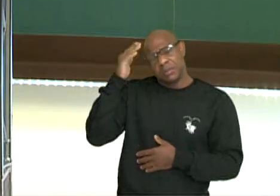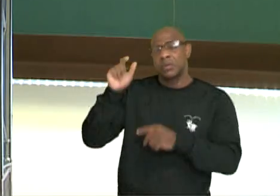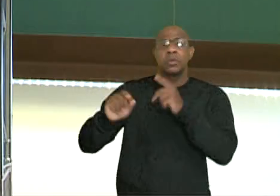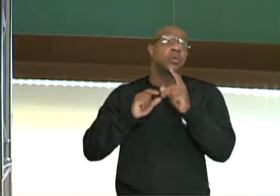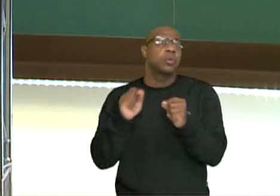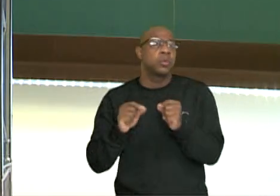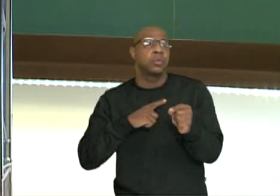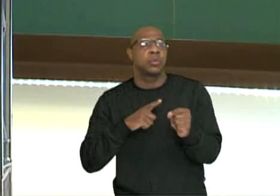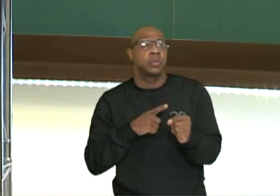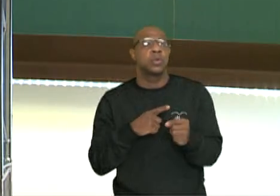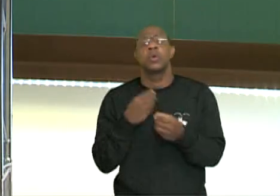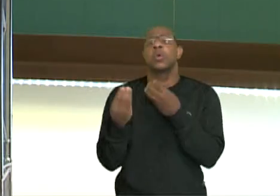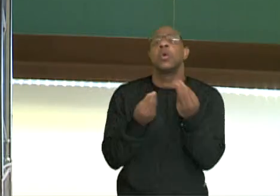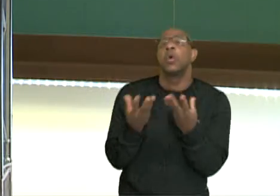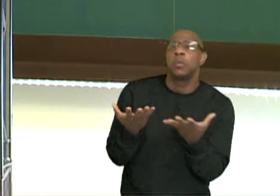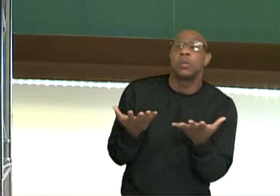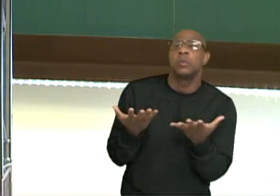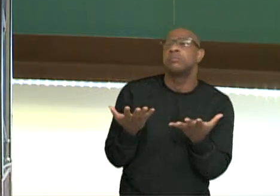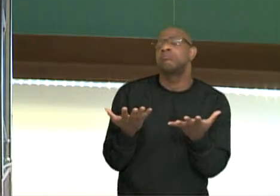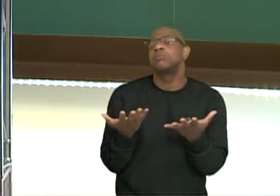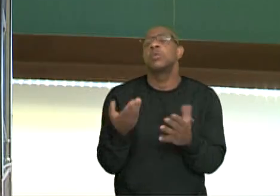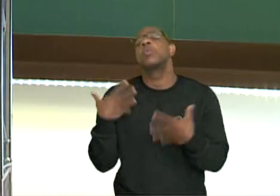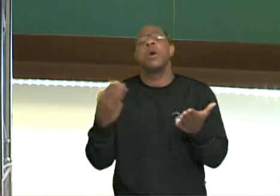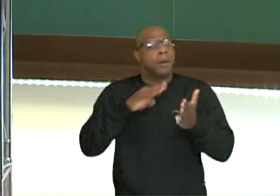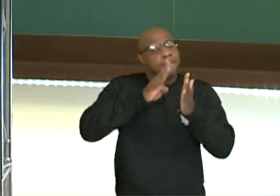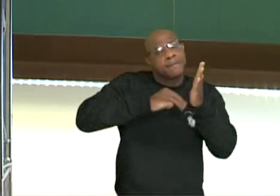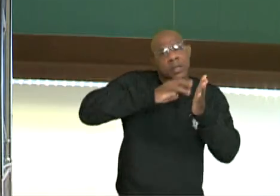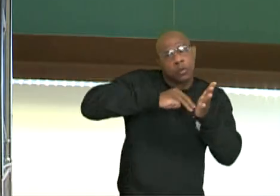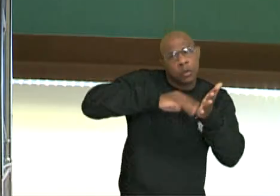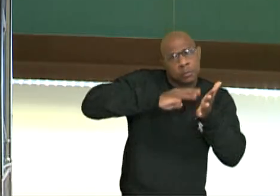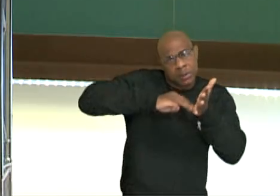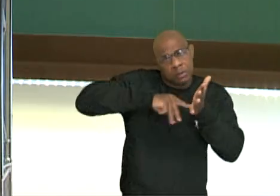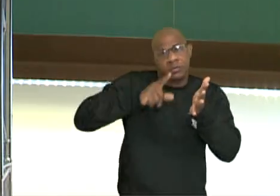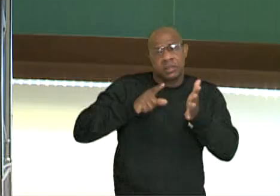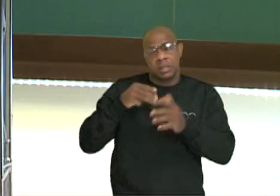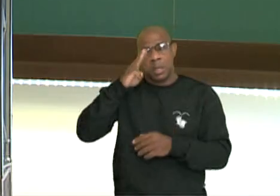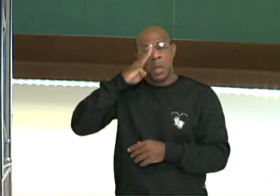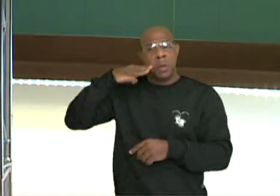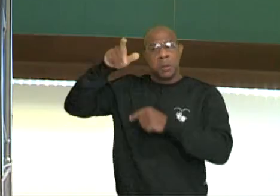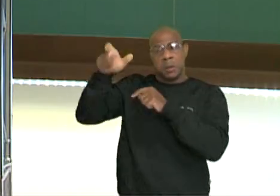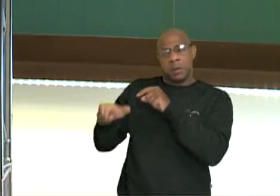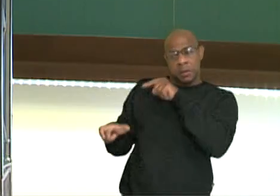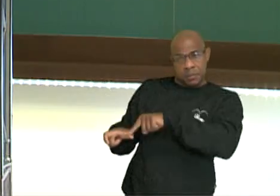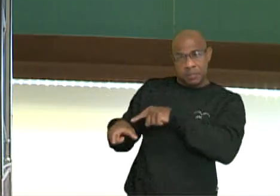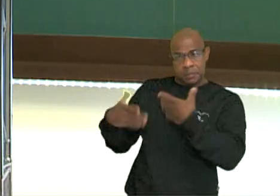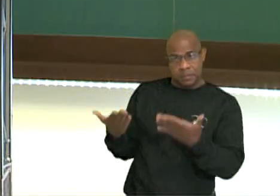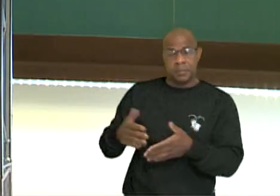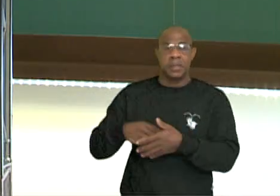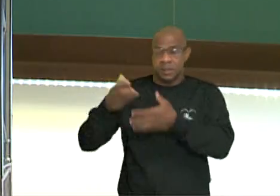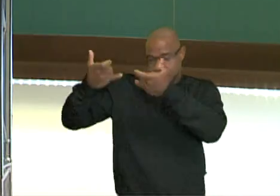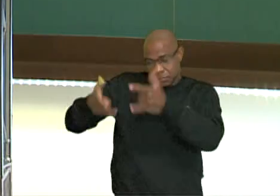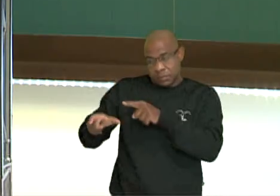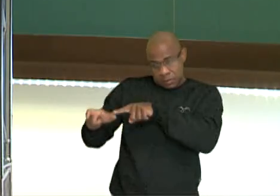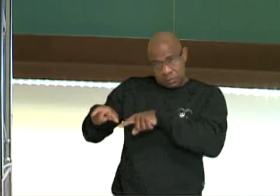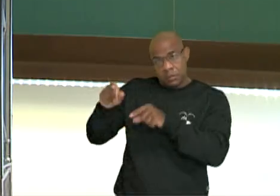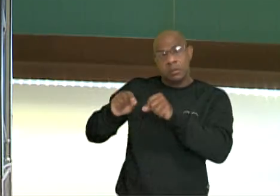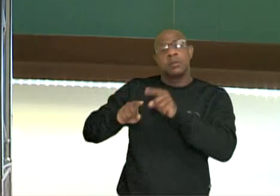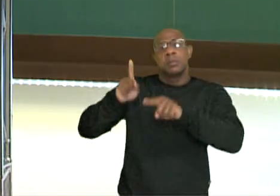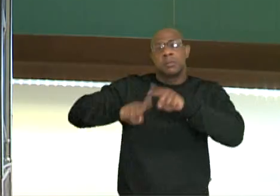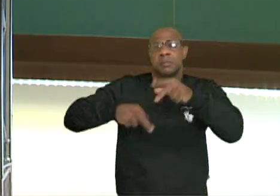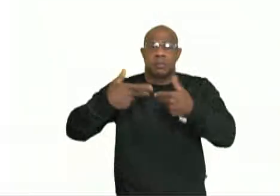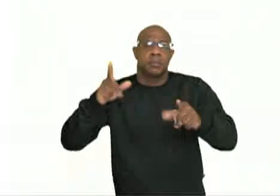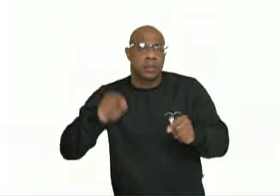pouquinho sobre como que qual é a metodologia de análise do Marx. Ele fala pra gente que é o materialismo